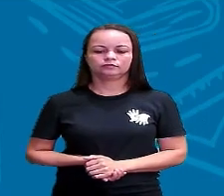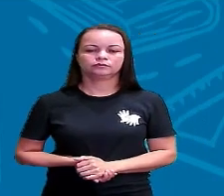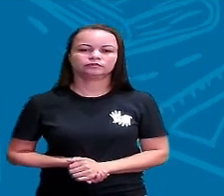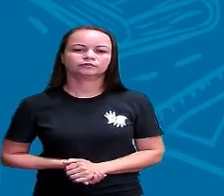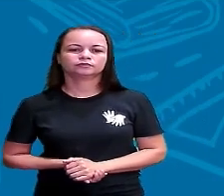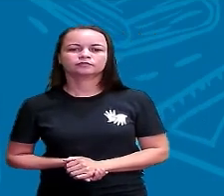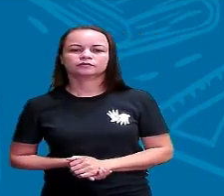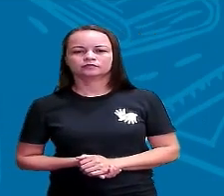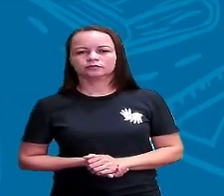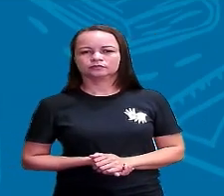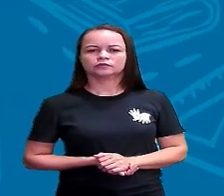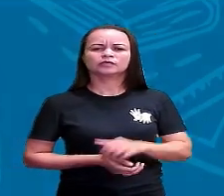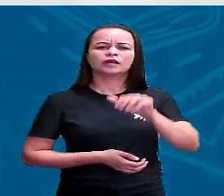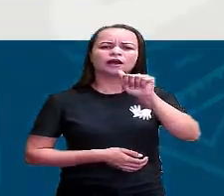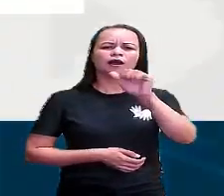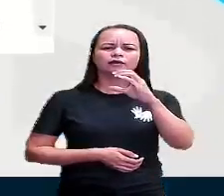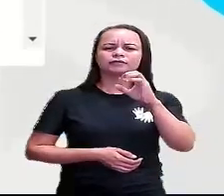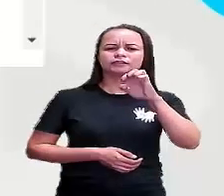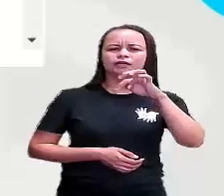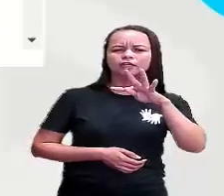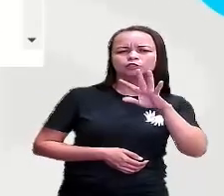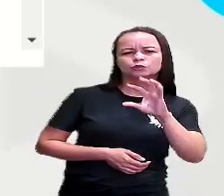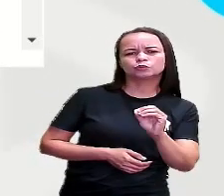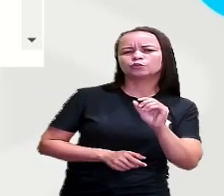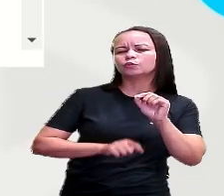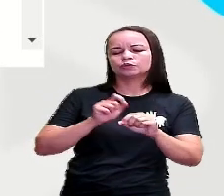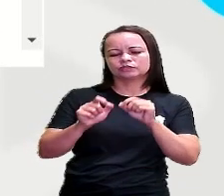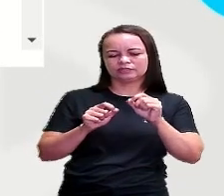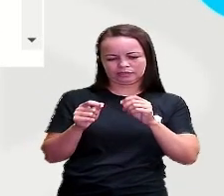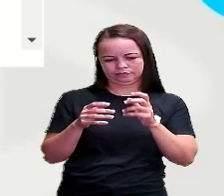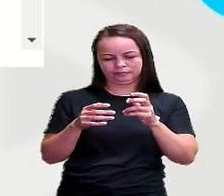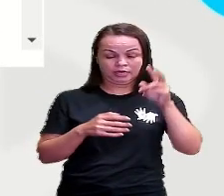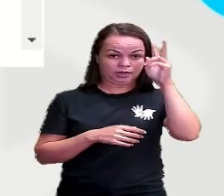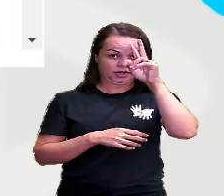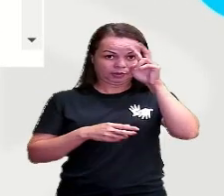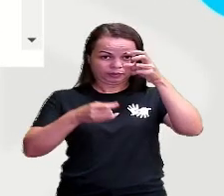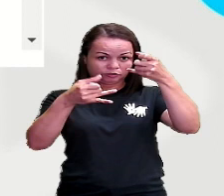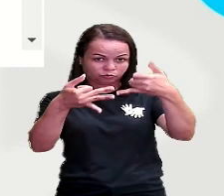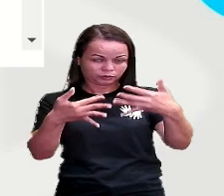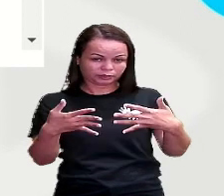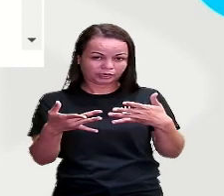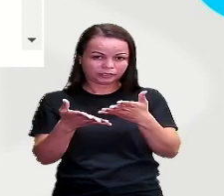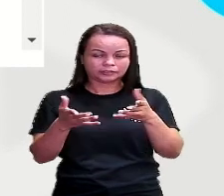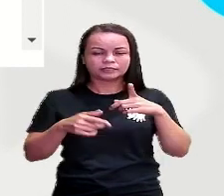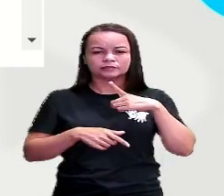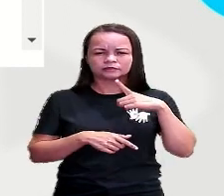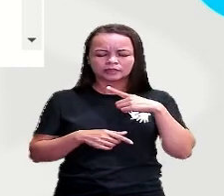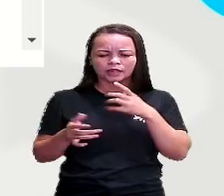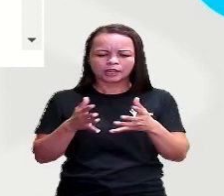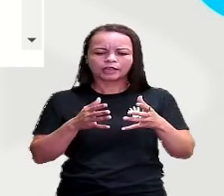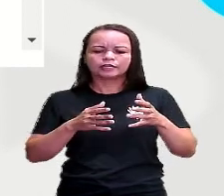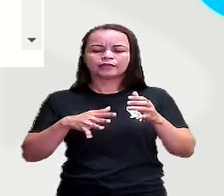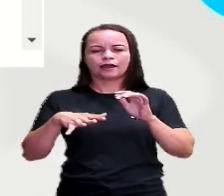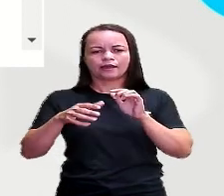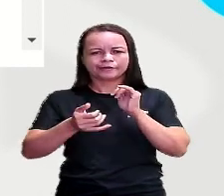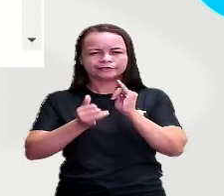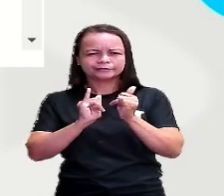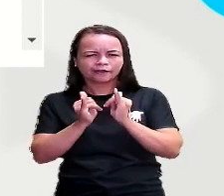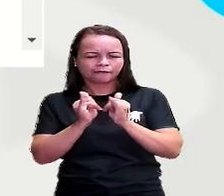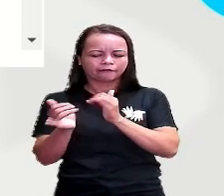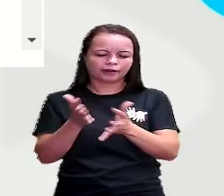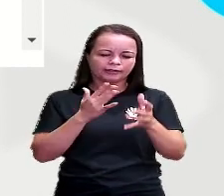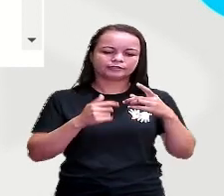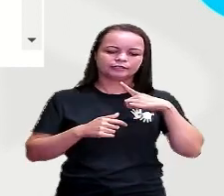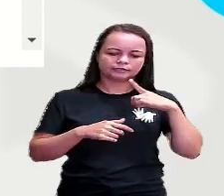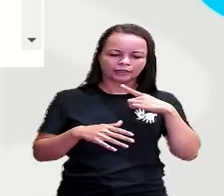Então vamos lá, o que é acento? Lembra que eu disse que na internet tem um dicionário online que está sempre lá, né, disponível para que a gente